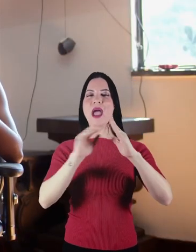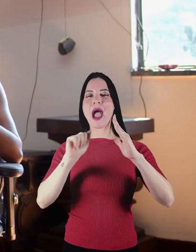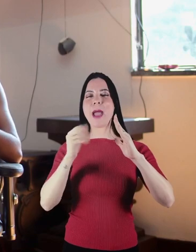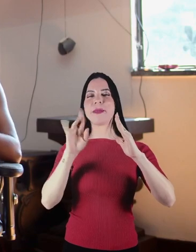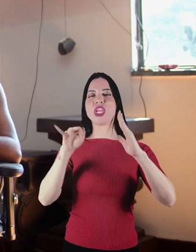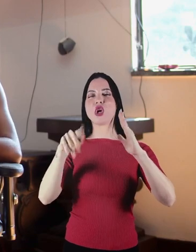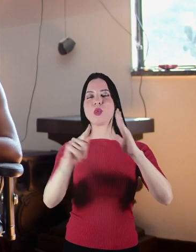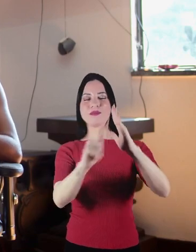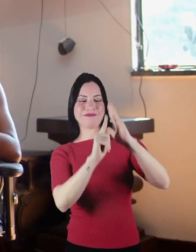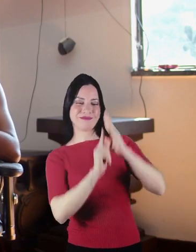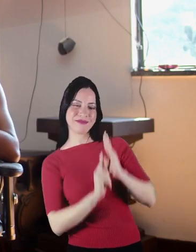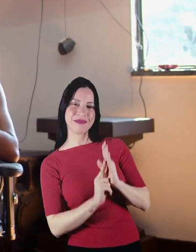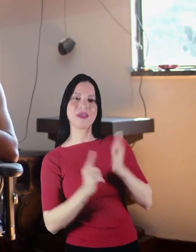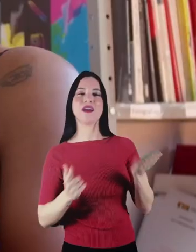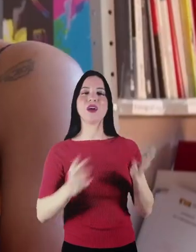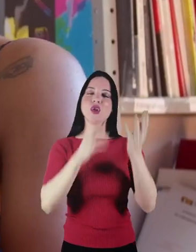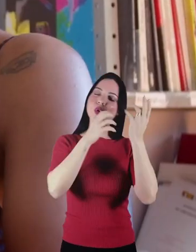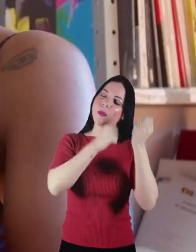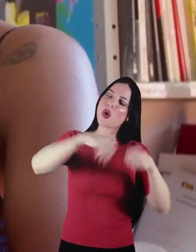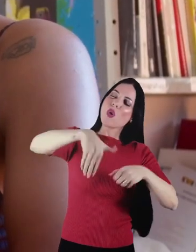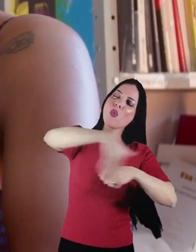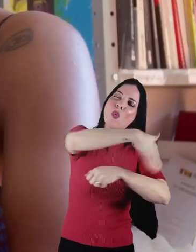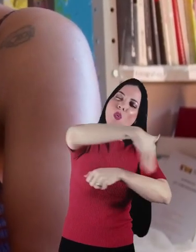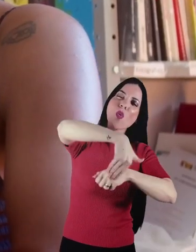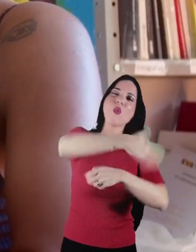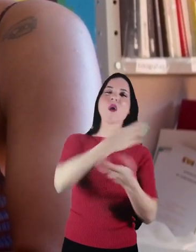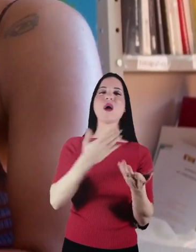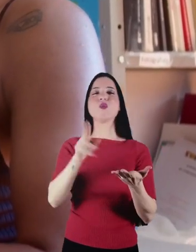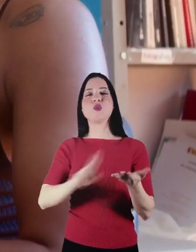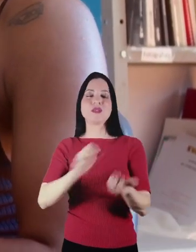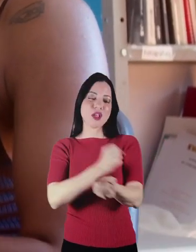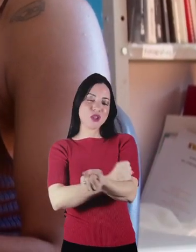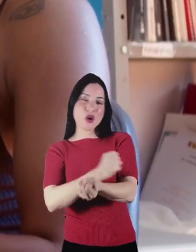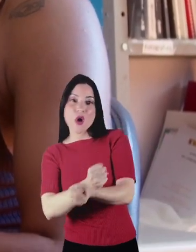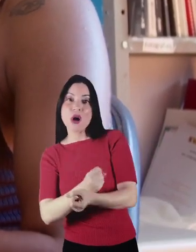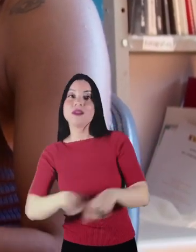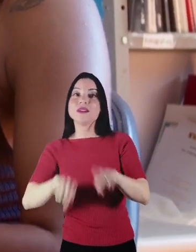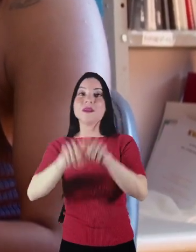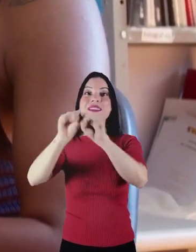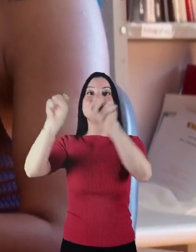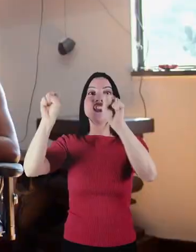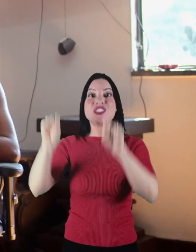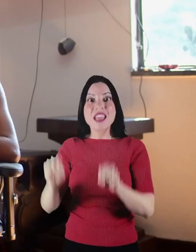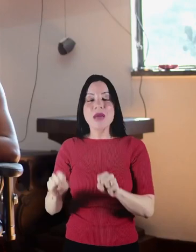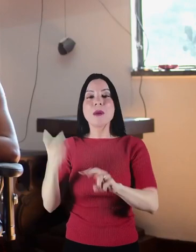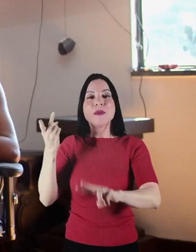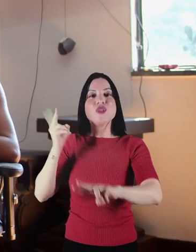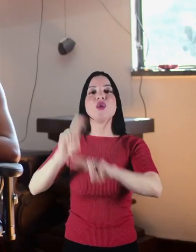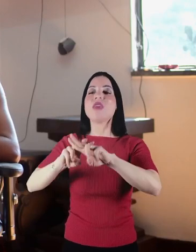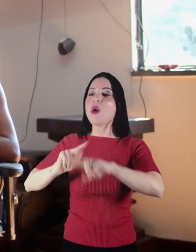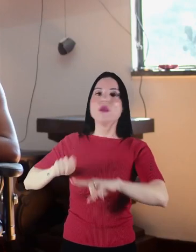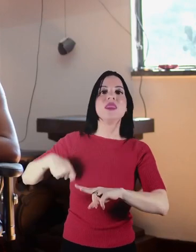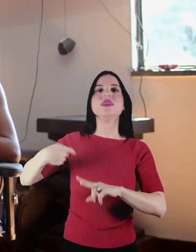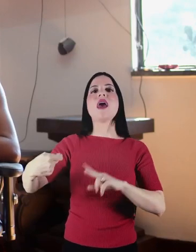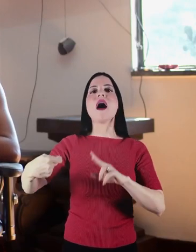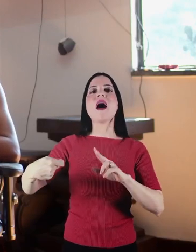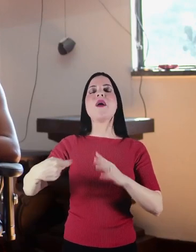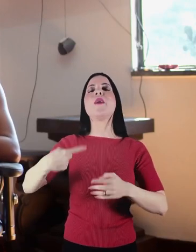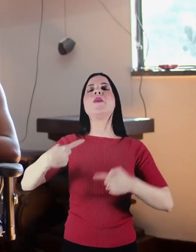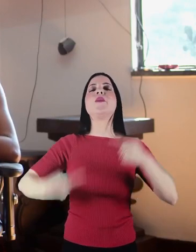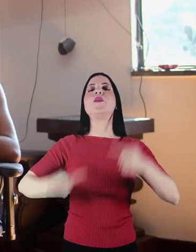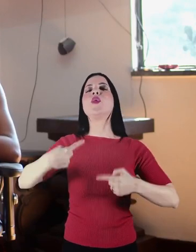rua, o uso de droga e o sistema prisional, ele era uma política